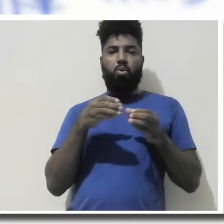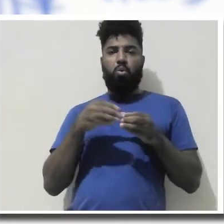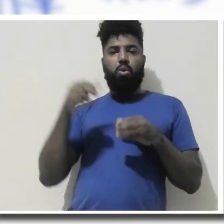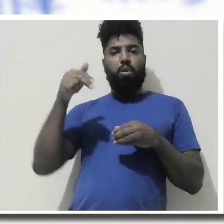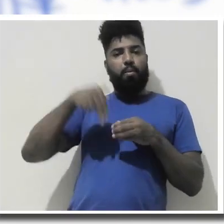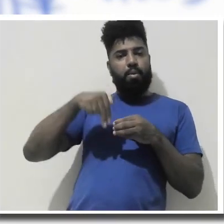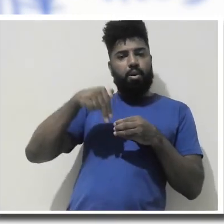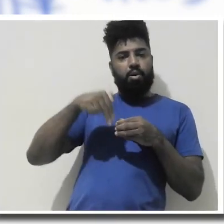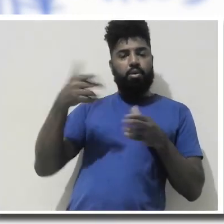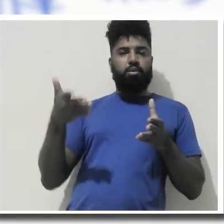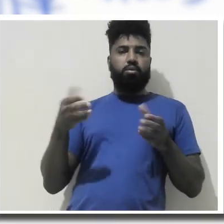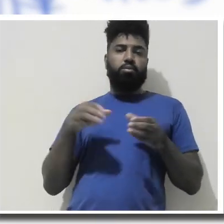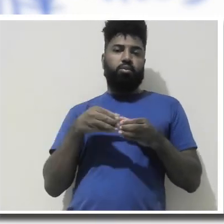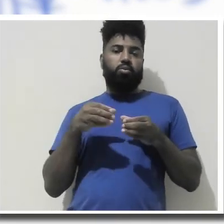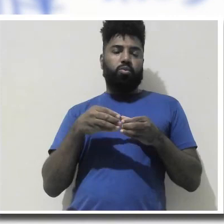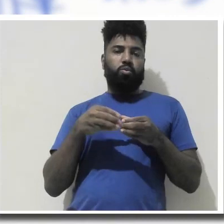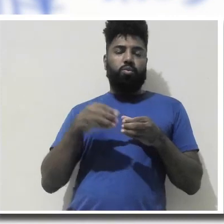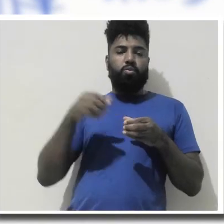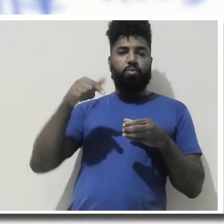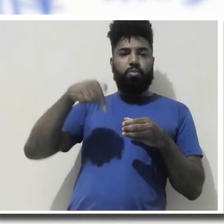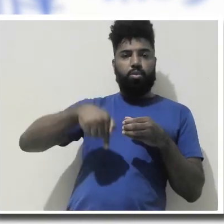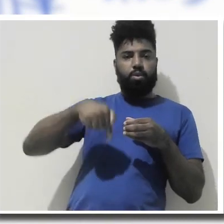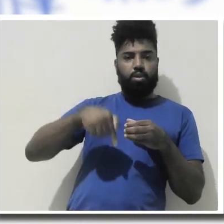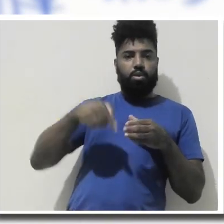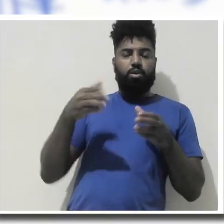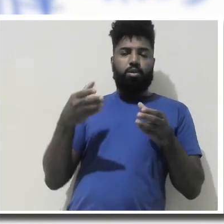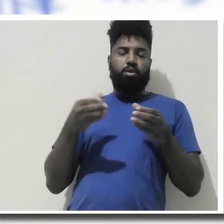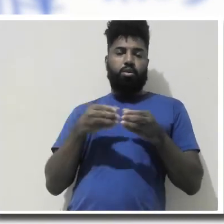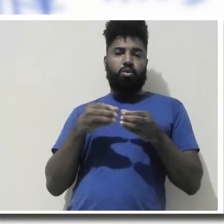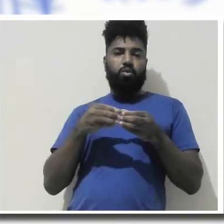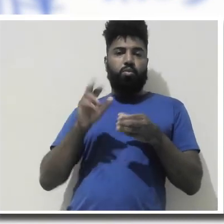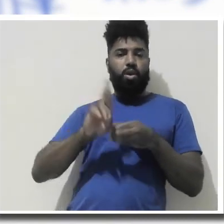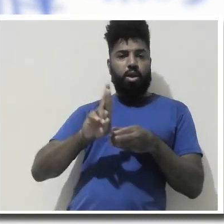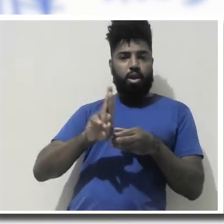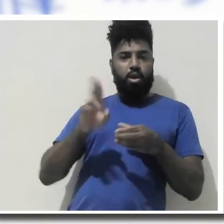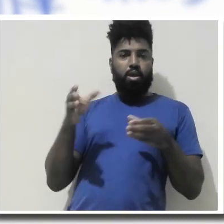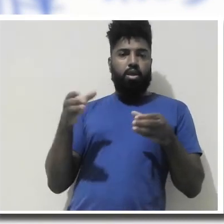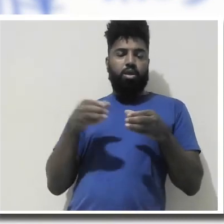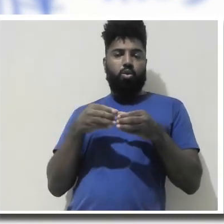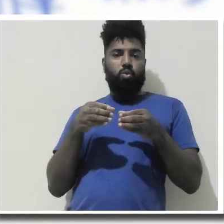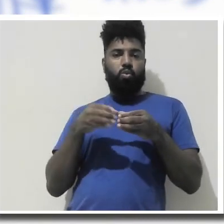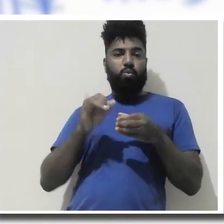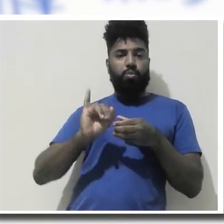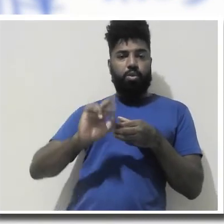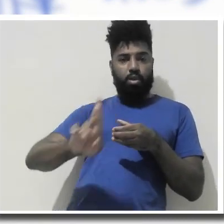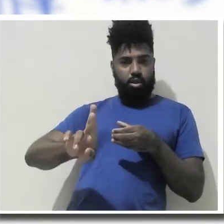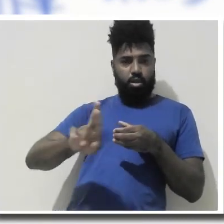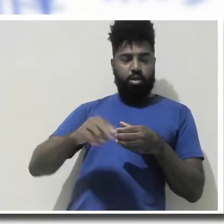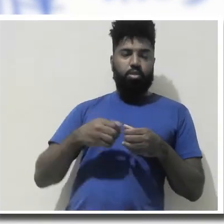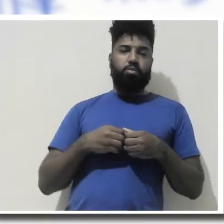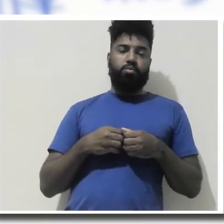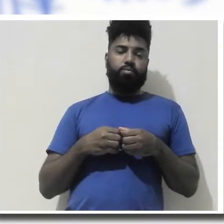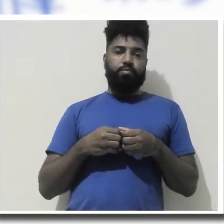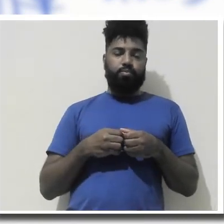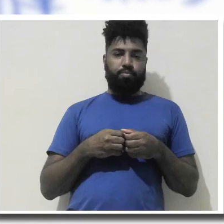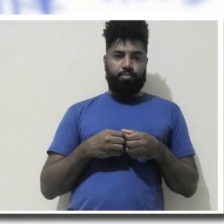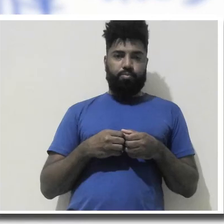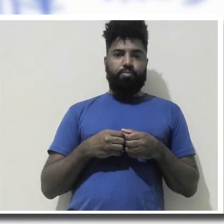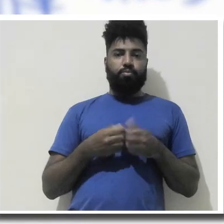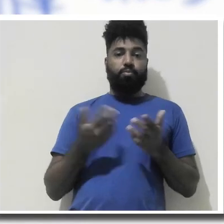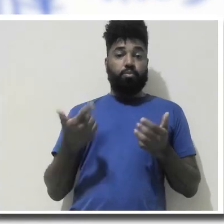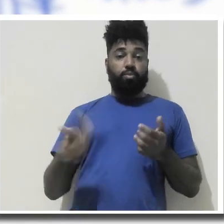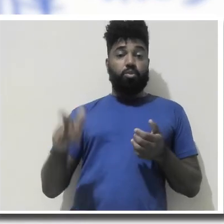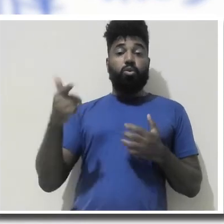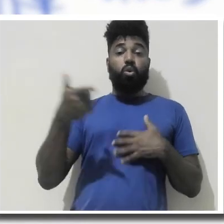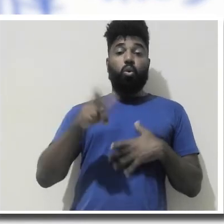naturais, racionais e irracionais. Tá? Posso também tratar